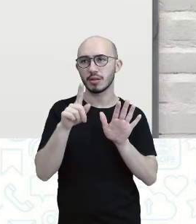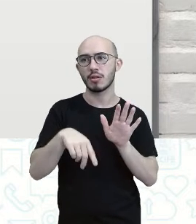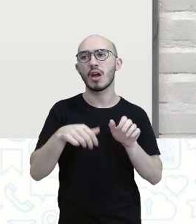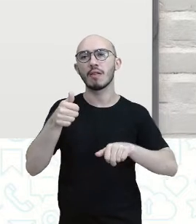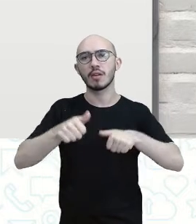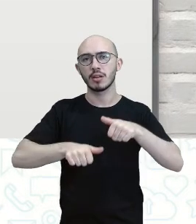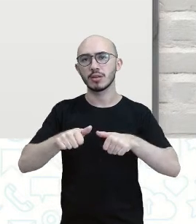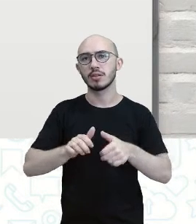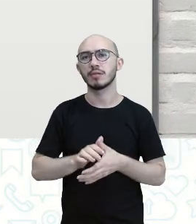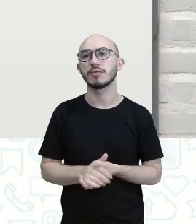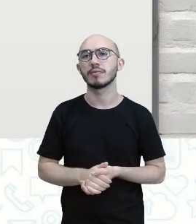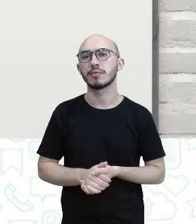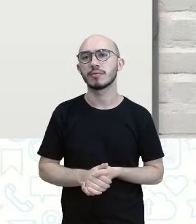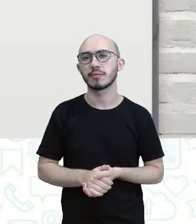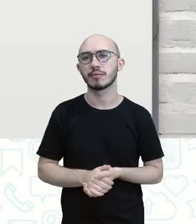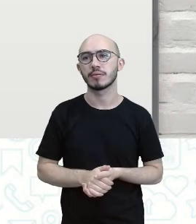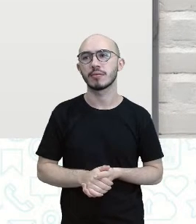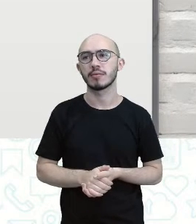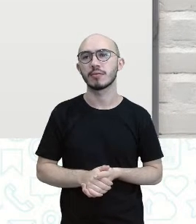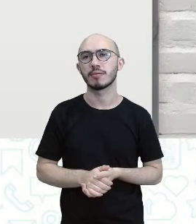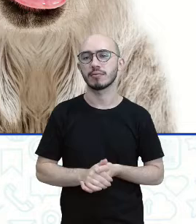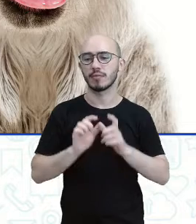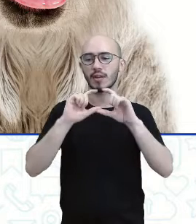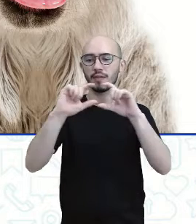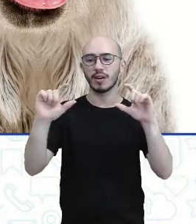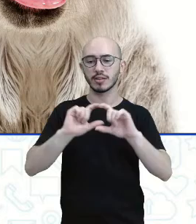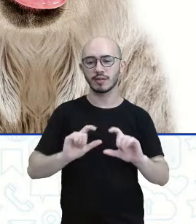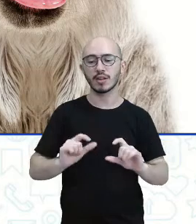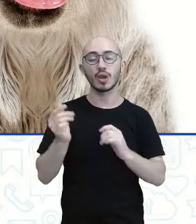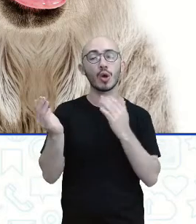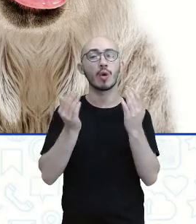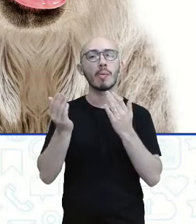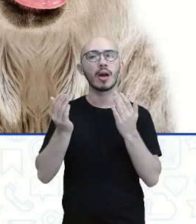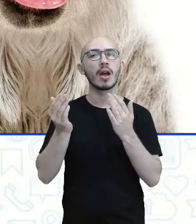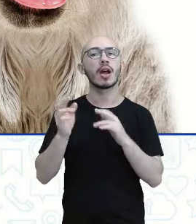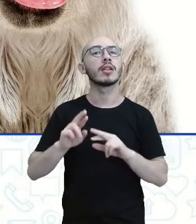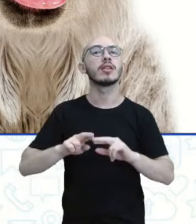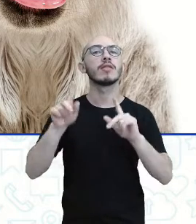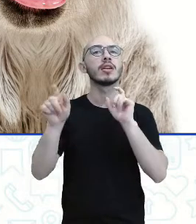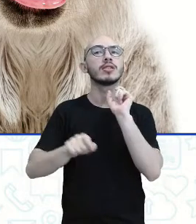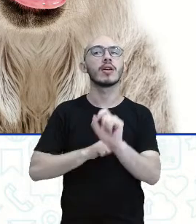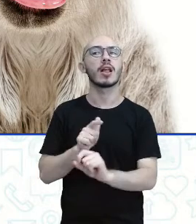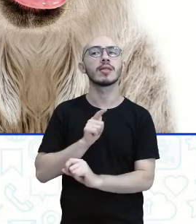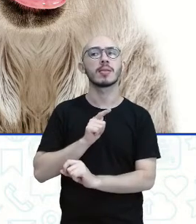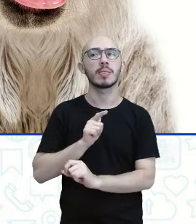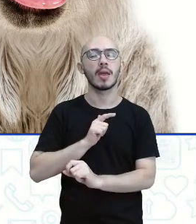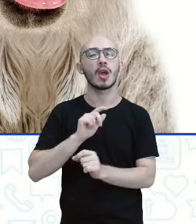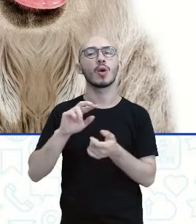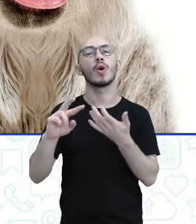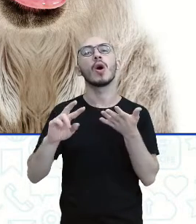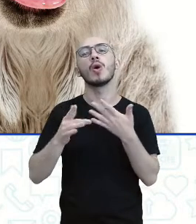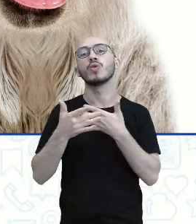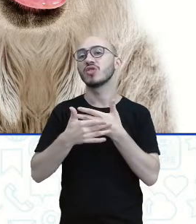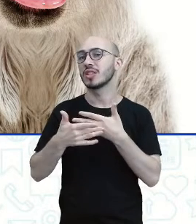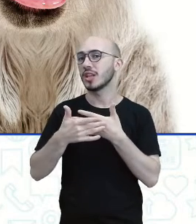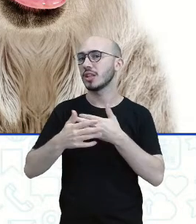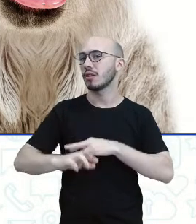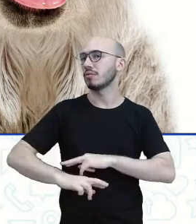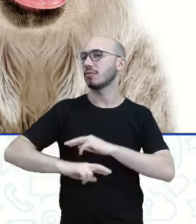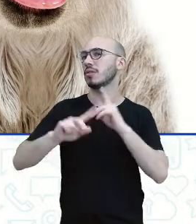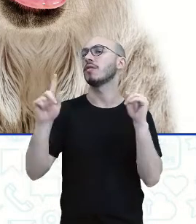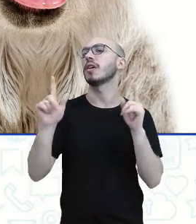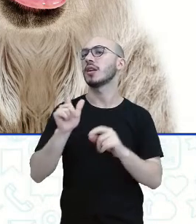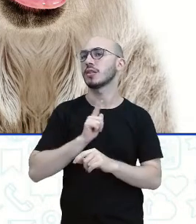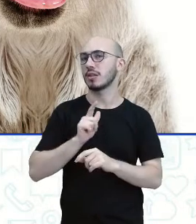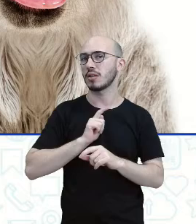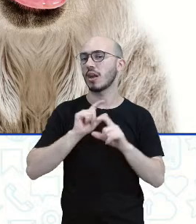Pega ladrão e pega ladrão. Então, a gente pode observar o quê? Que há uma mudança de sentido nas